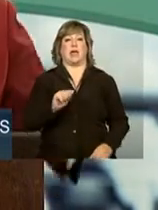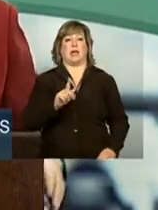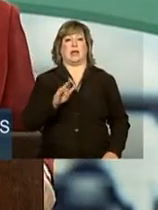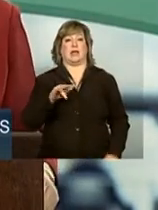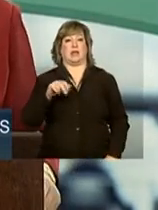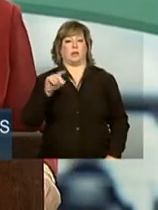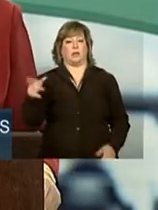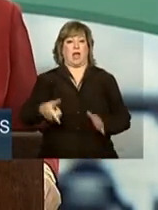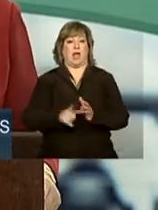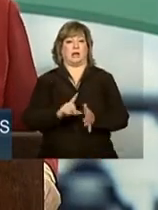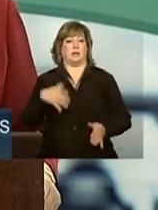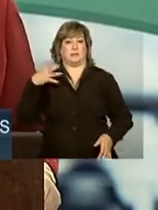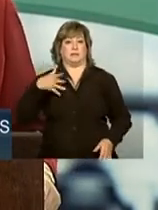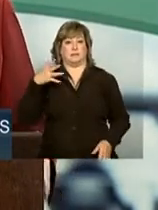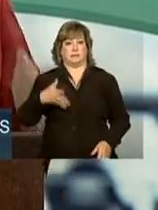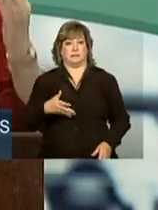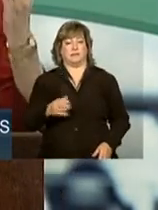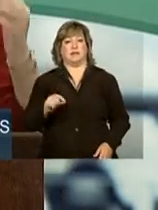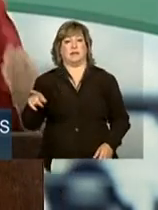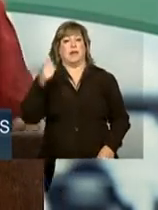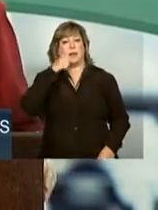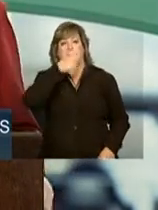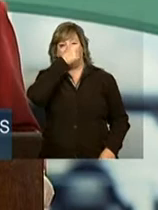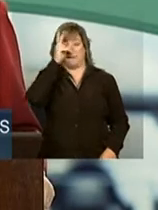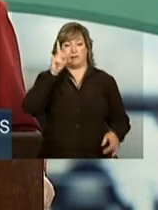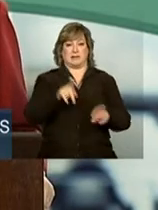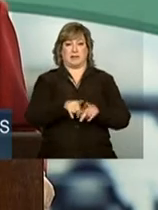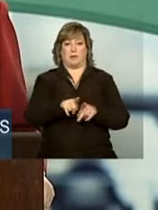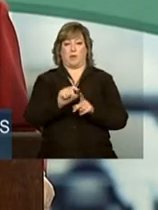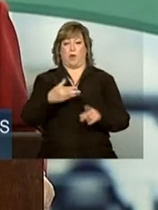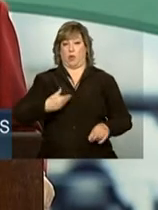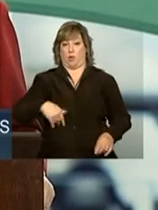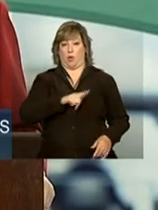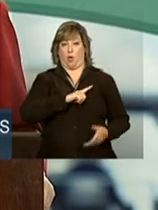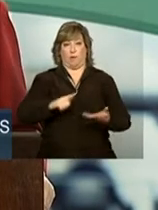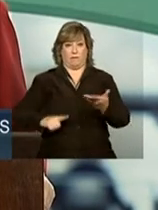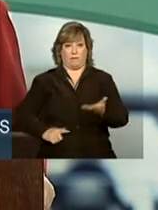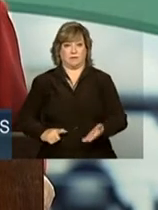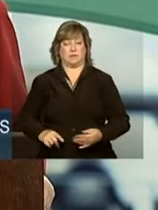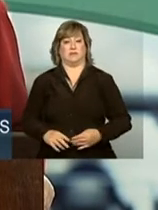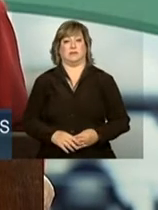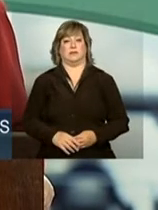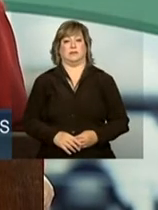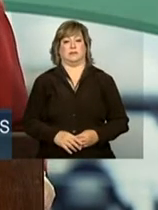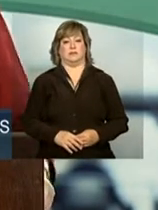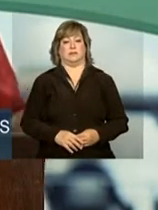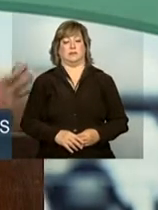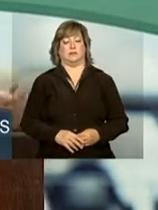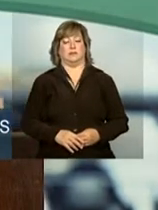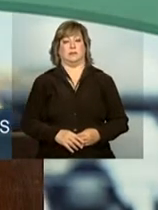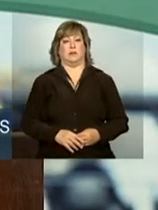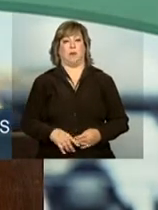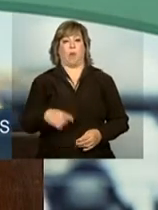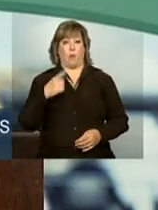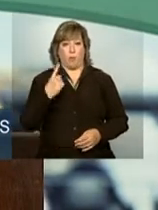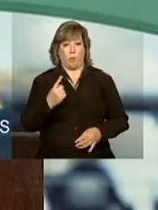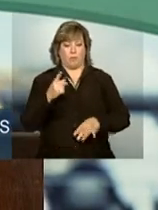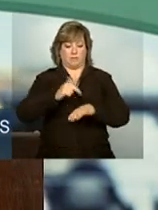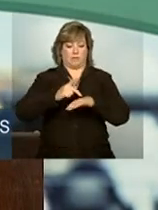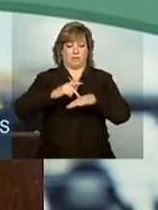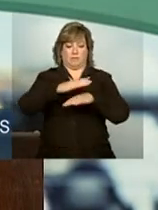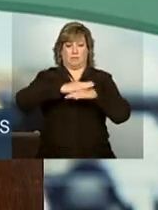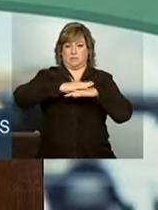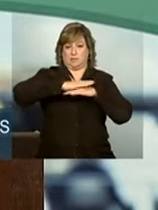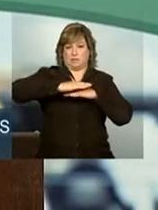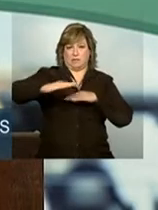e a prefeita, e o nosso governador, um calçamento de rua não